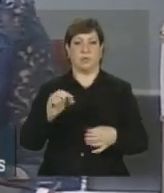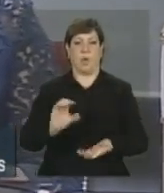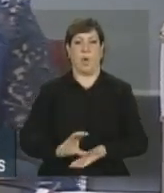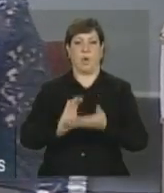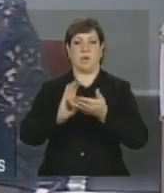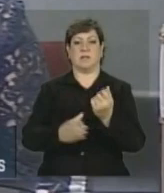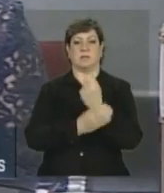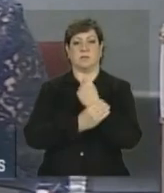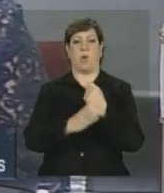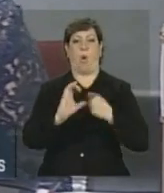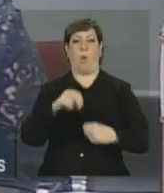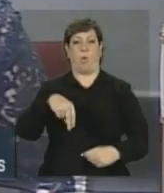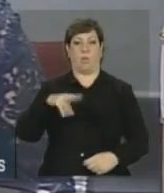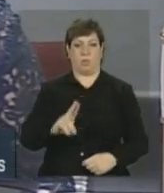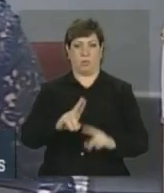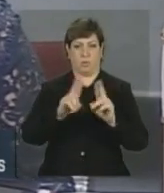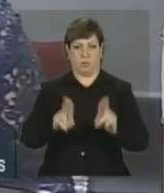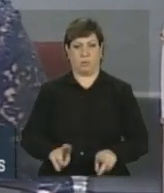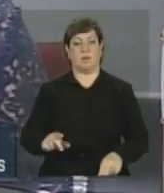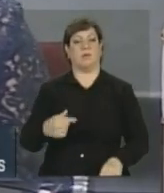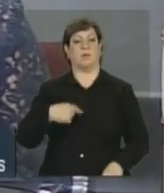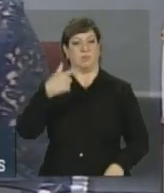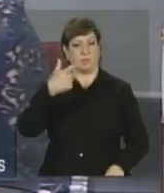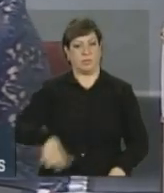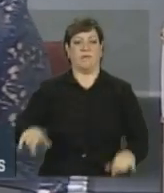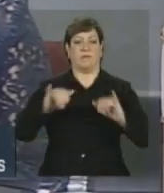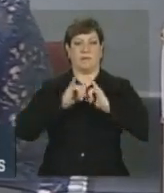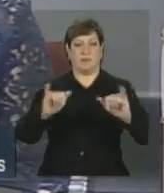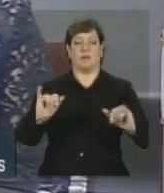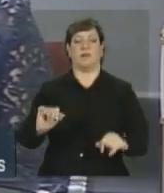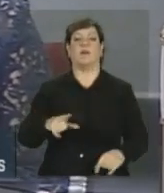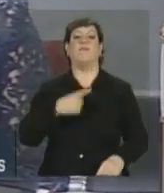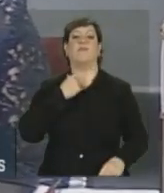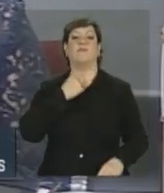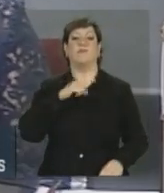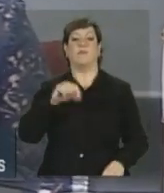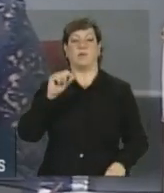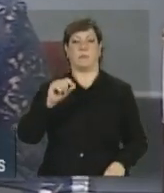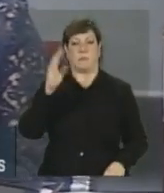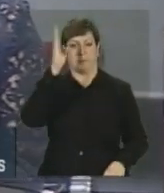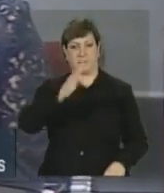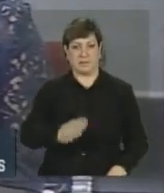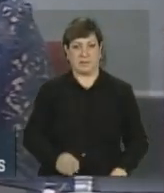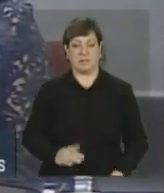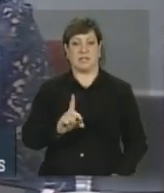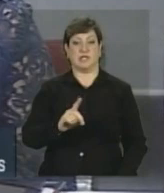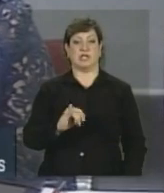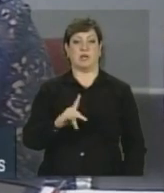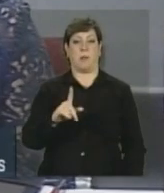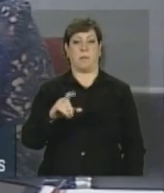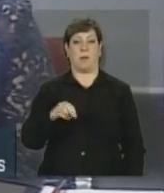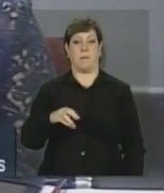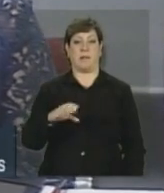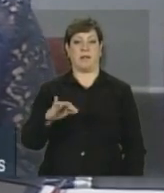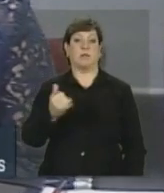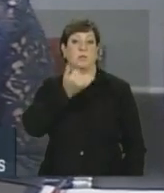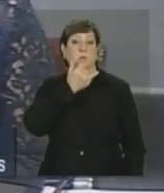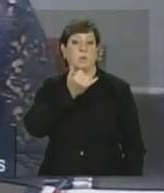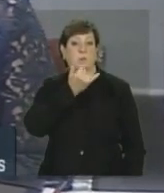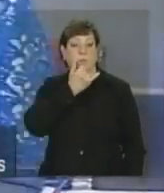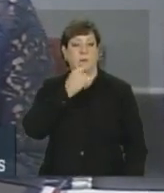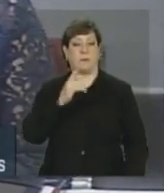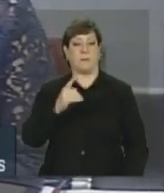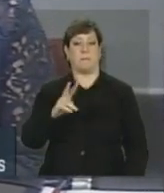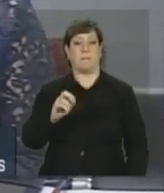ONU. Eu reitero a opção brasileira pela diplomacia preventiva,